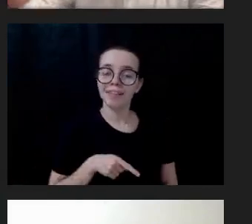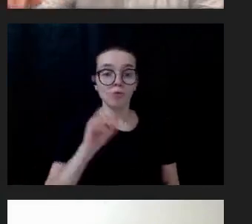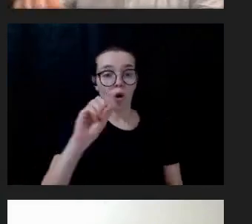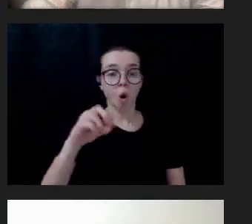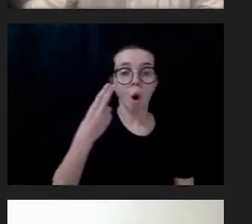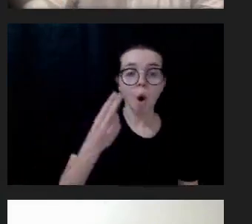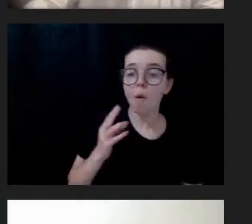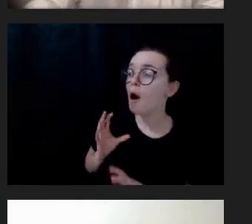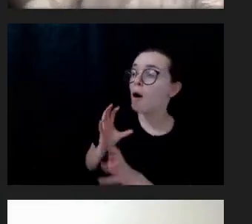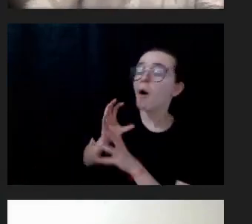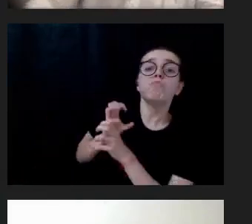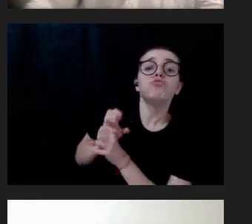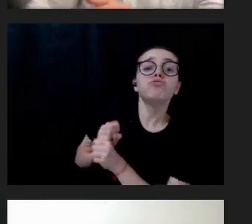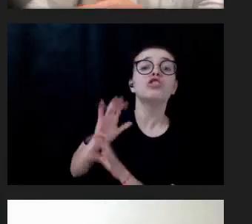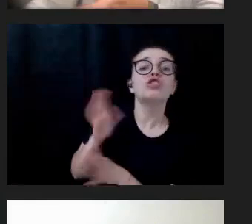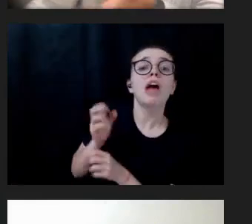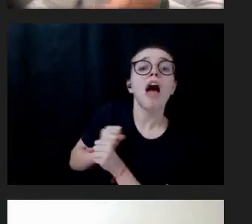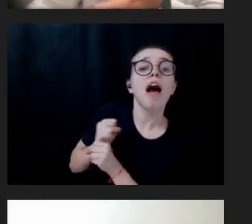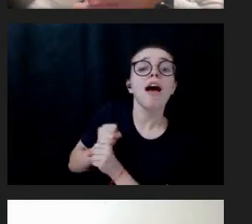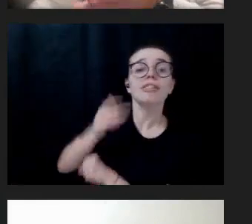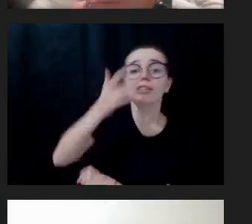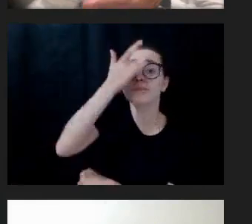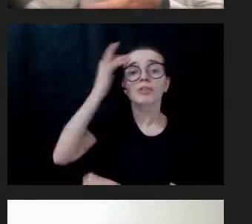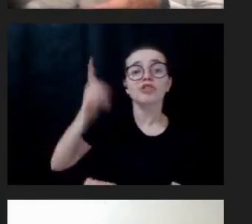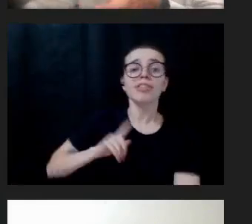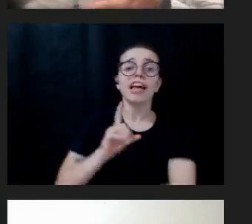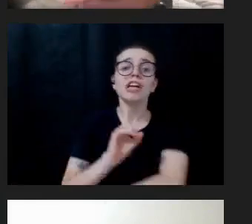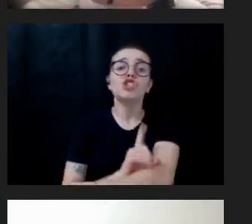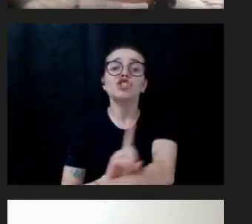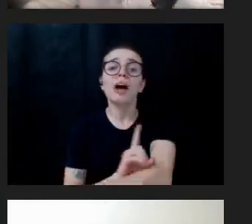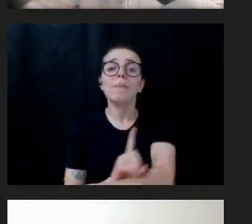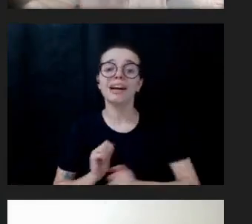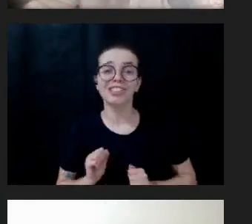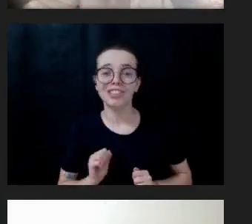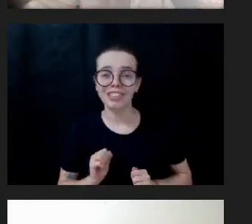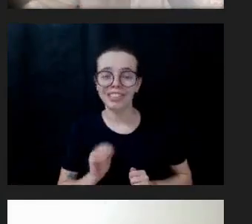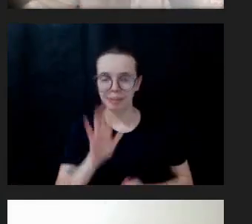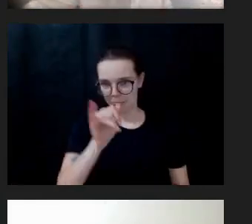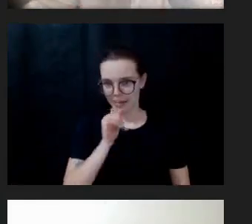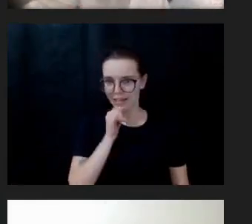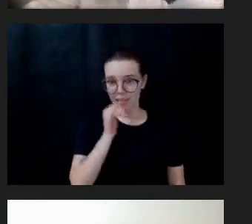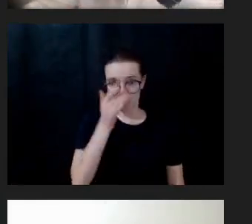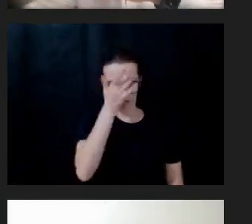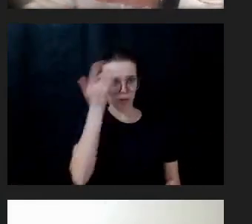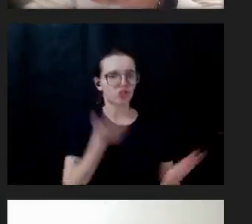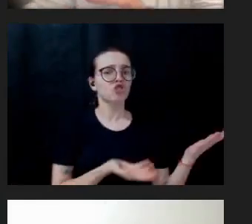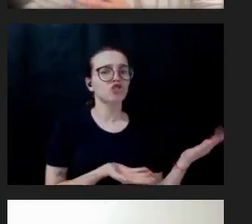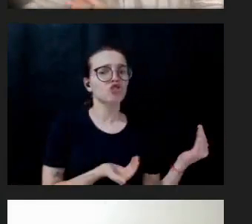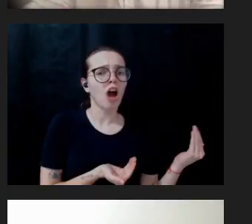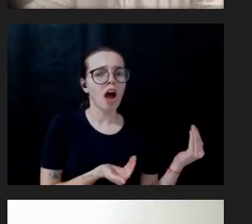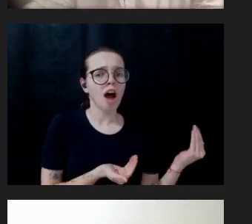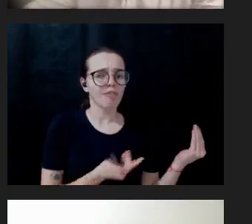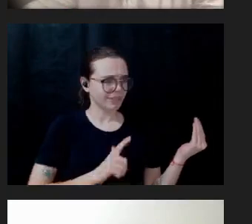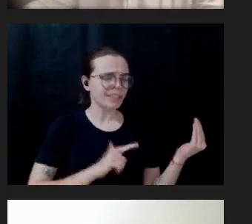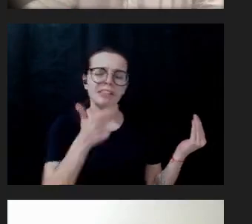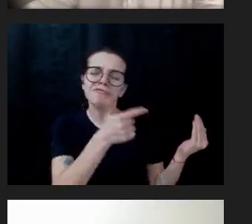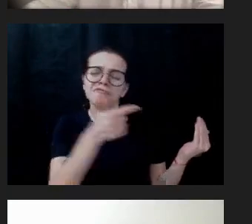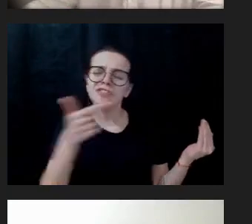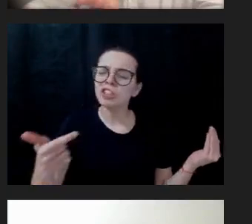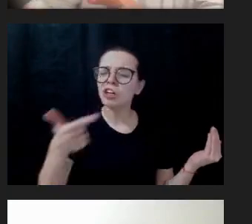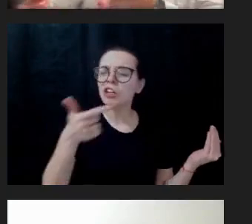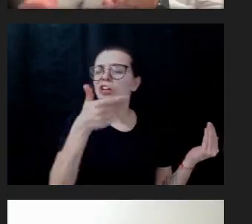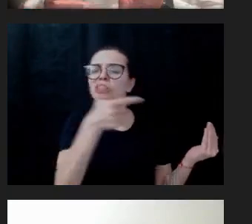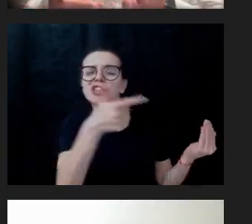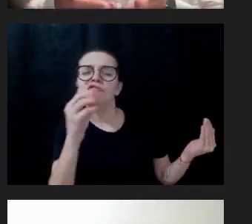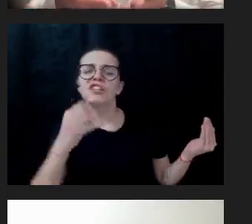diabética. Quando você pega um indivíduo jovem, que é obeso, né? 20 anos, 22 anos,